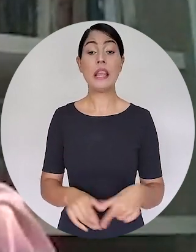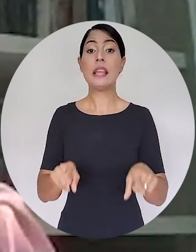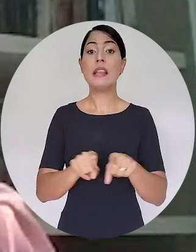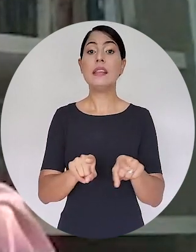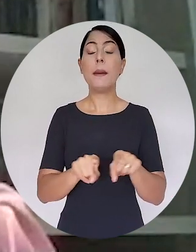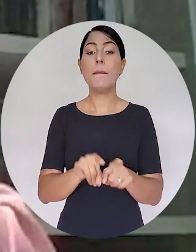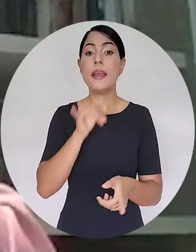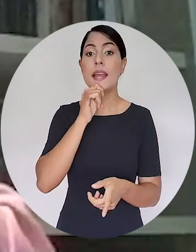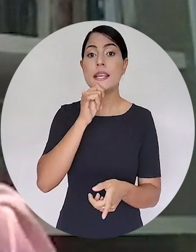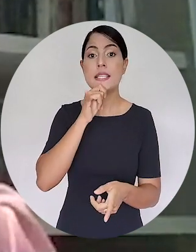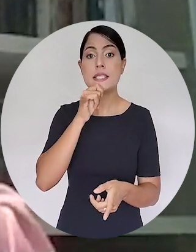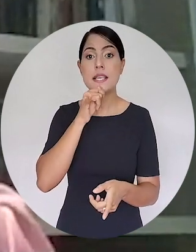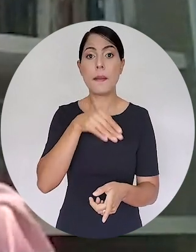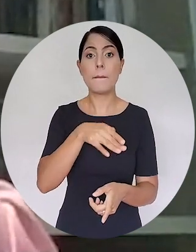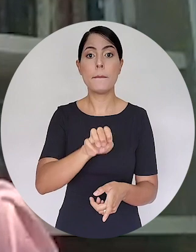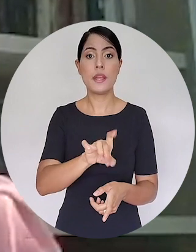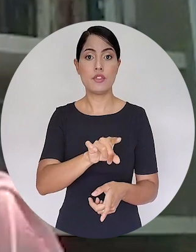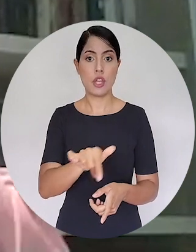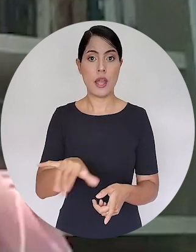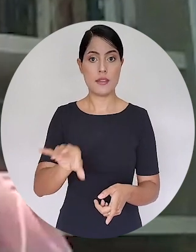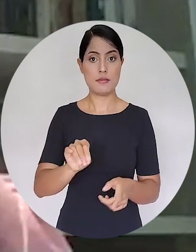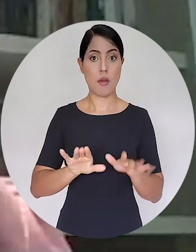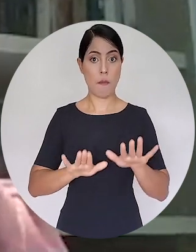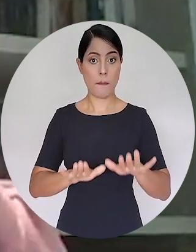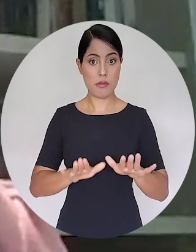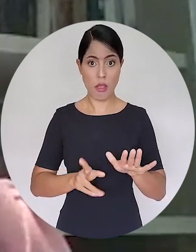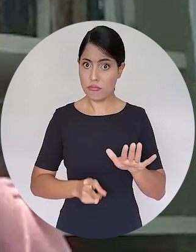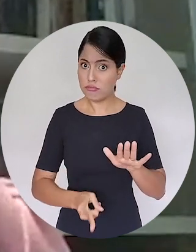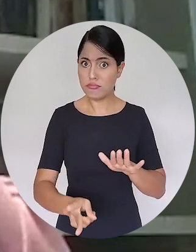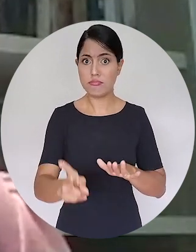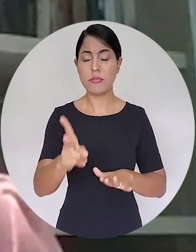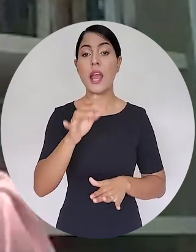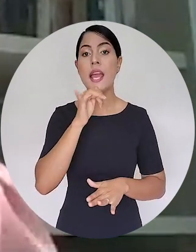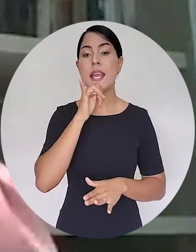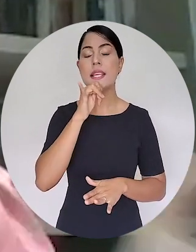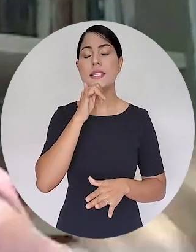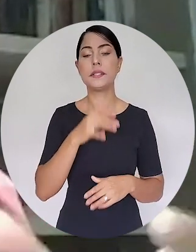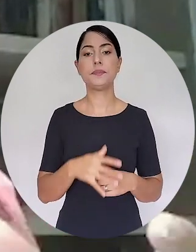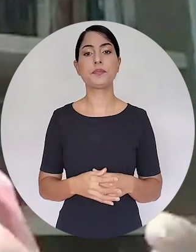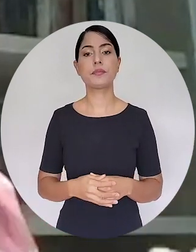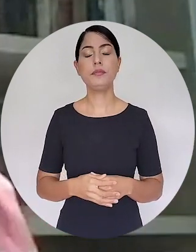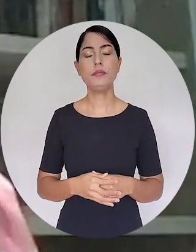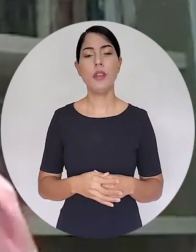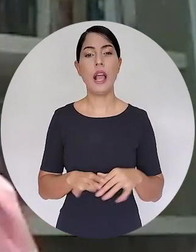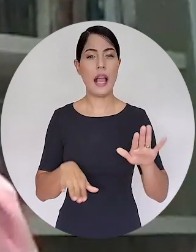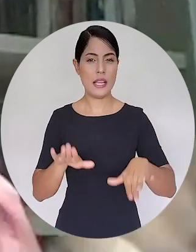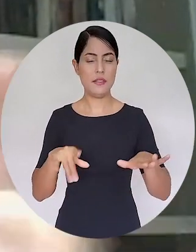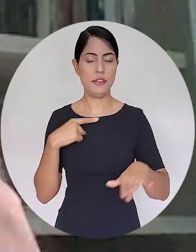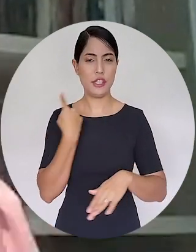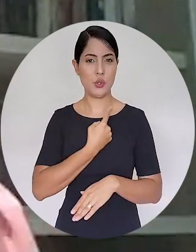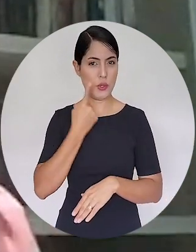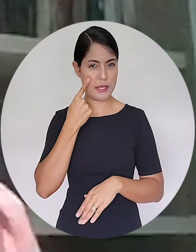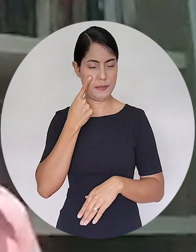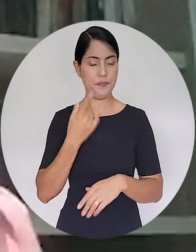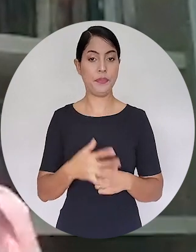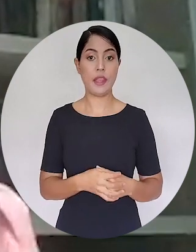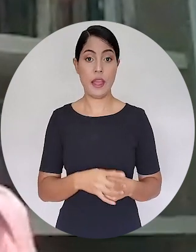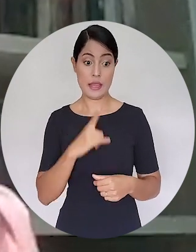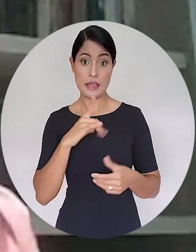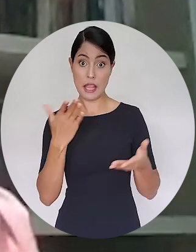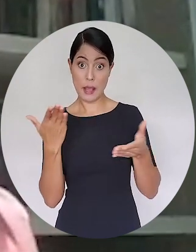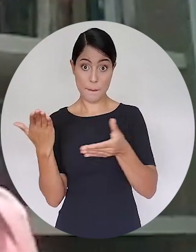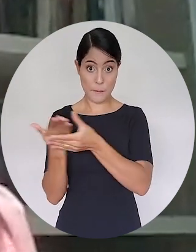ser uma forma de utilizar a mediação permanentemente, né? Aquela ideia que a gente tem de mediação, se a gente pega, por exemplo,